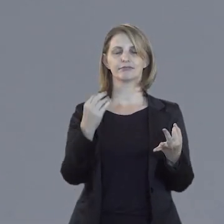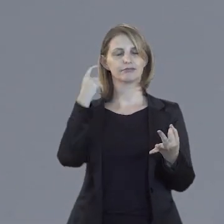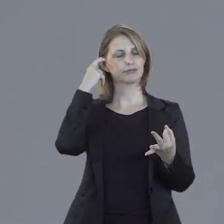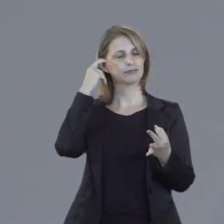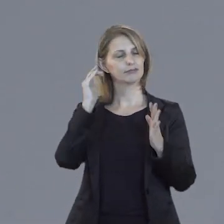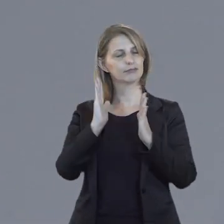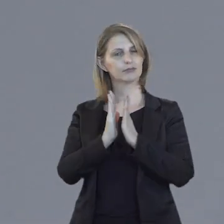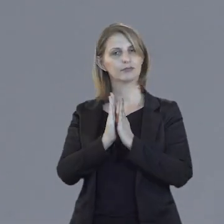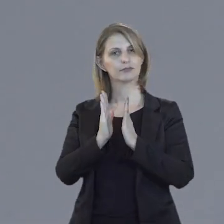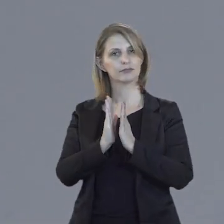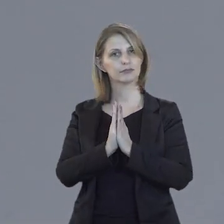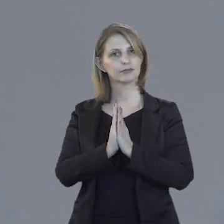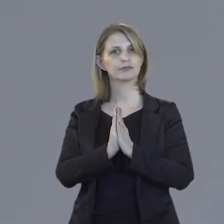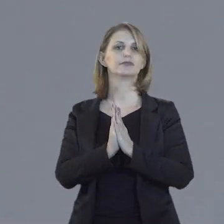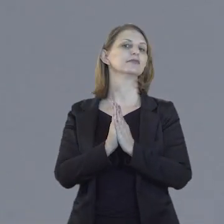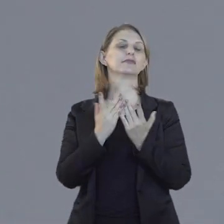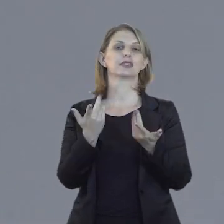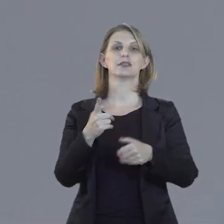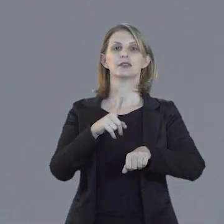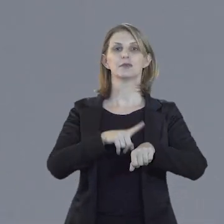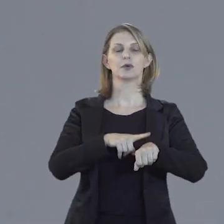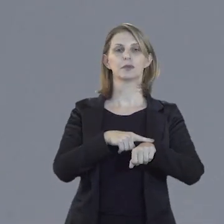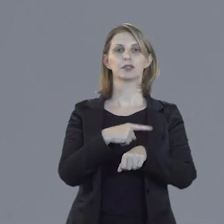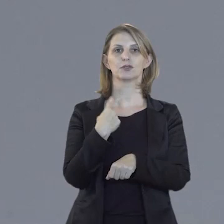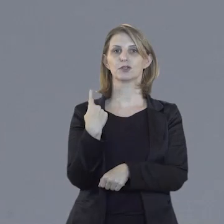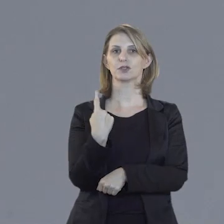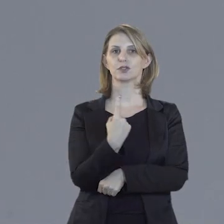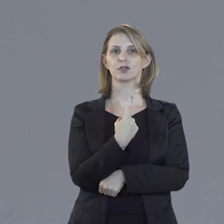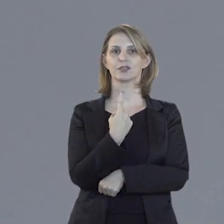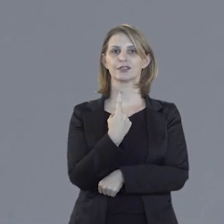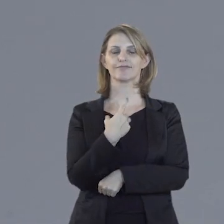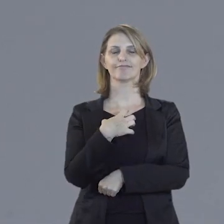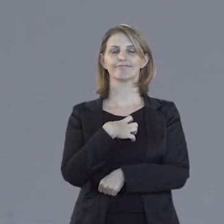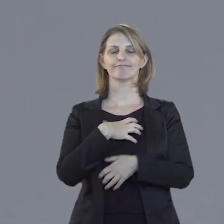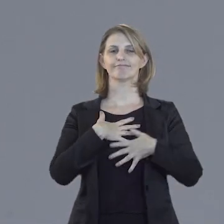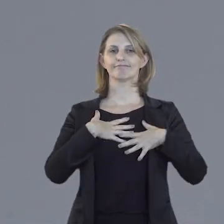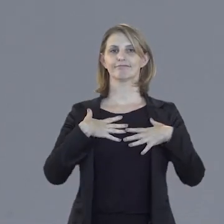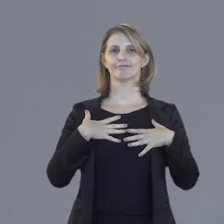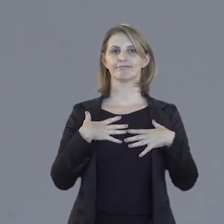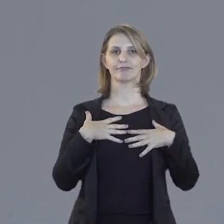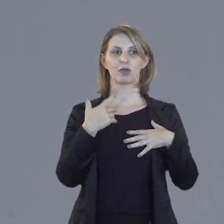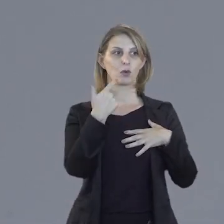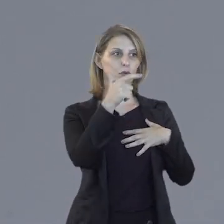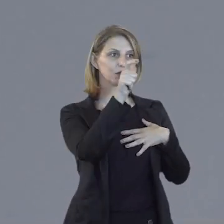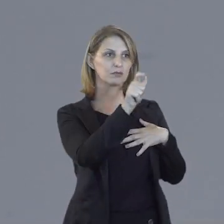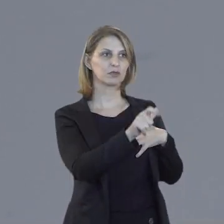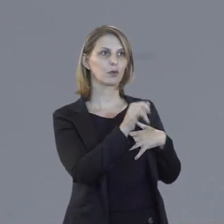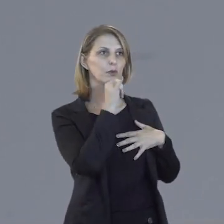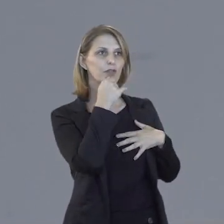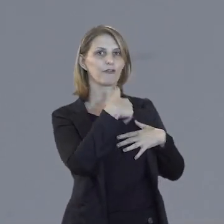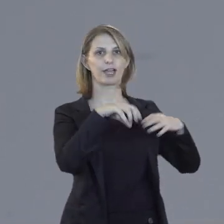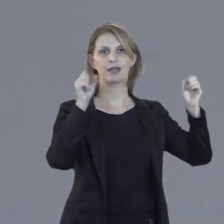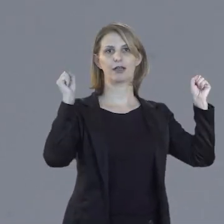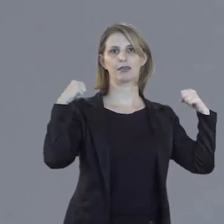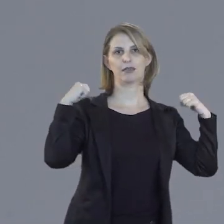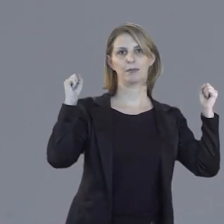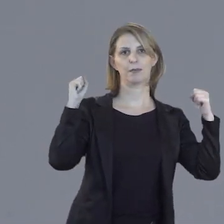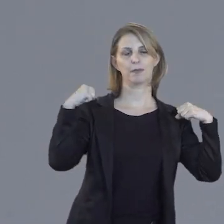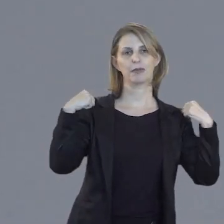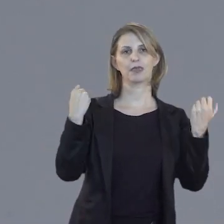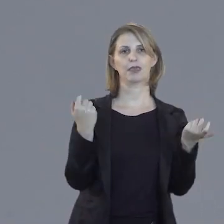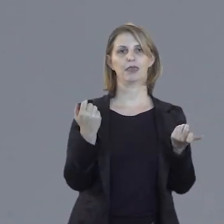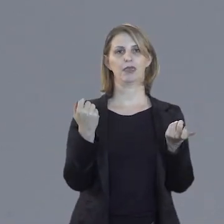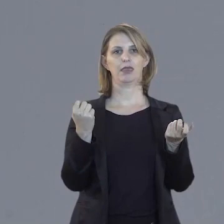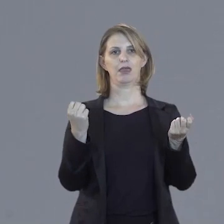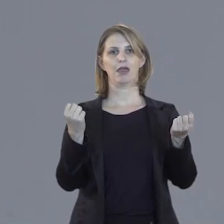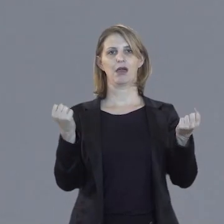momento que eu faço a meditação, que eu faço a minha oração. E esse momento sozinha é algo que me dê prazer. Para algumas pessoas, o prazer, muitas